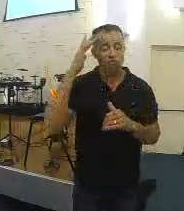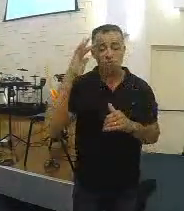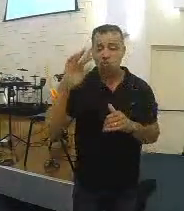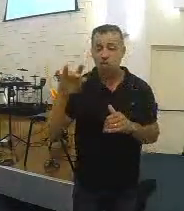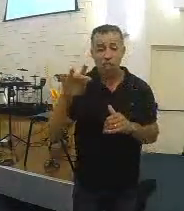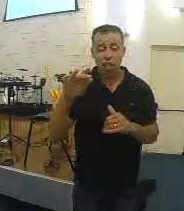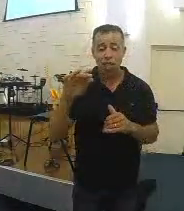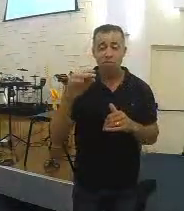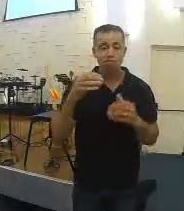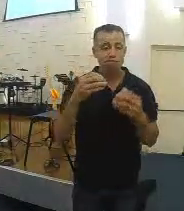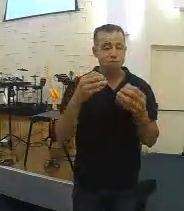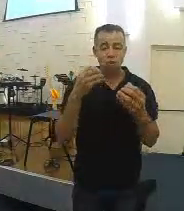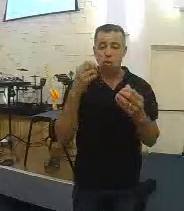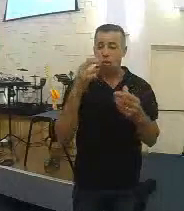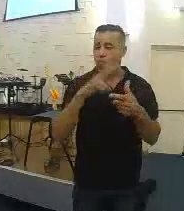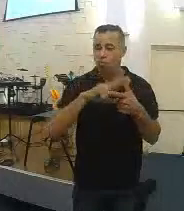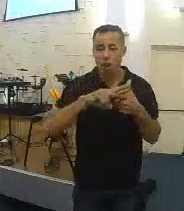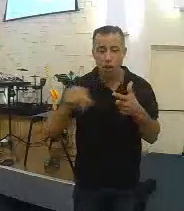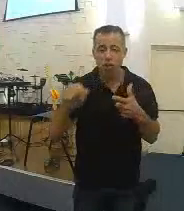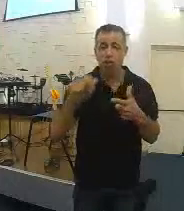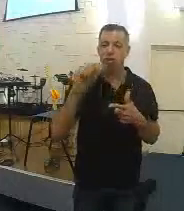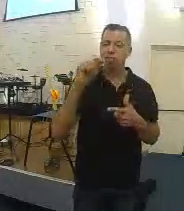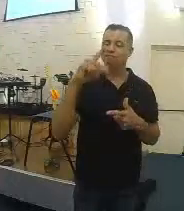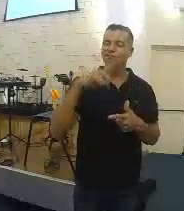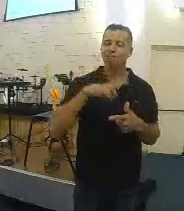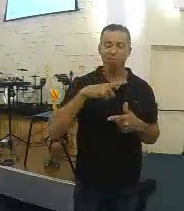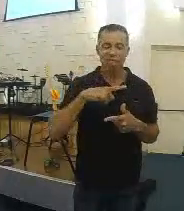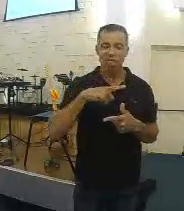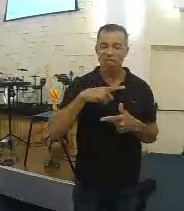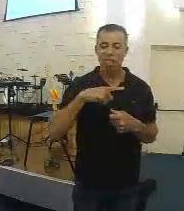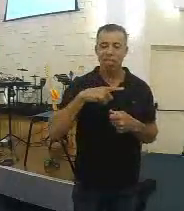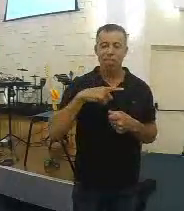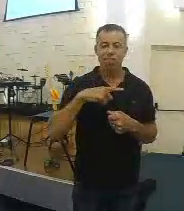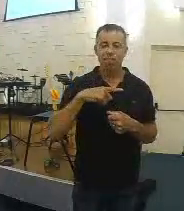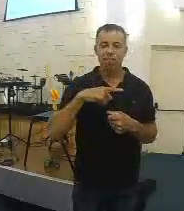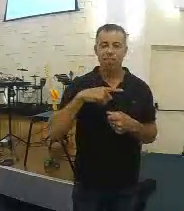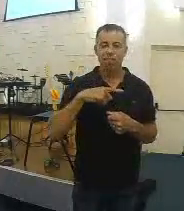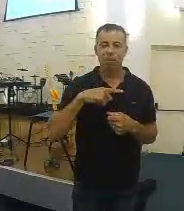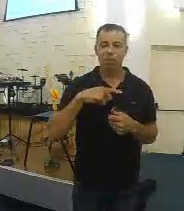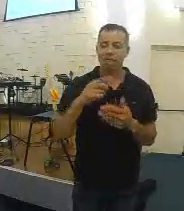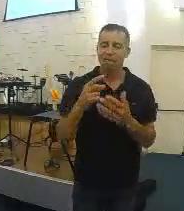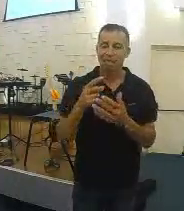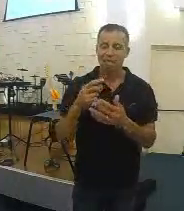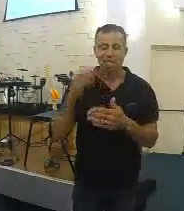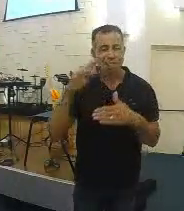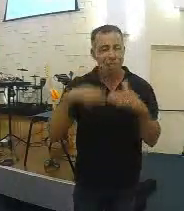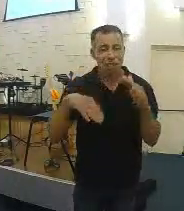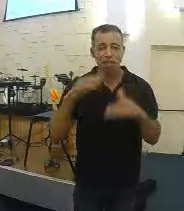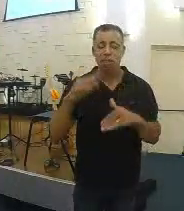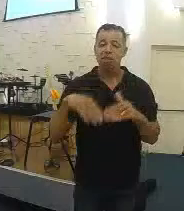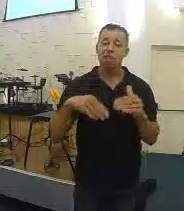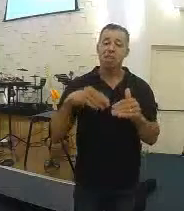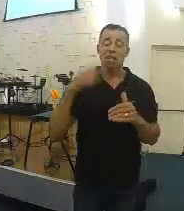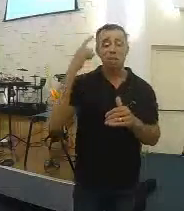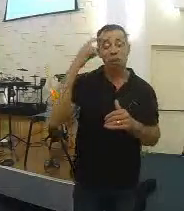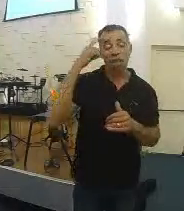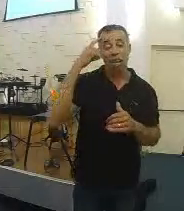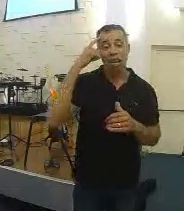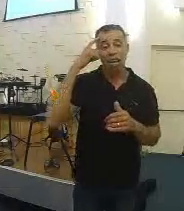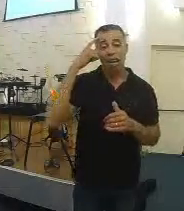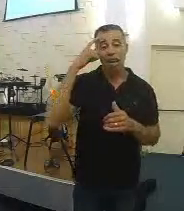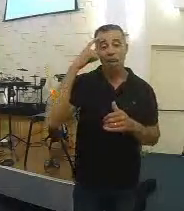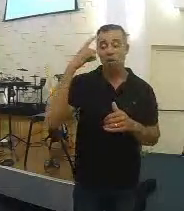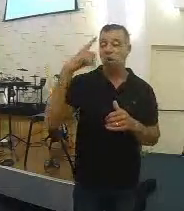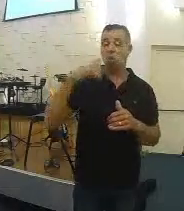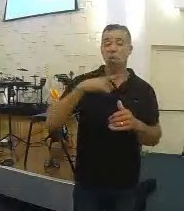idosos, você percebe o seu corpo com muitas forças, e talvez você pense que você tem muito tempo, mas você tem tanto tempo